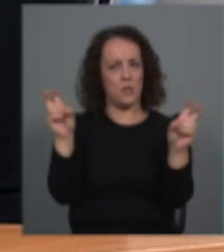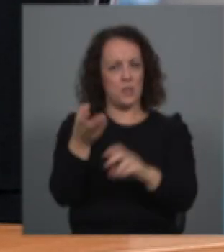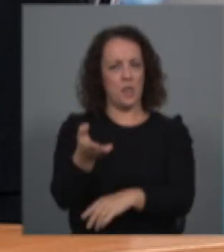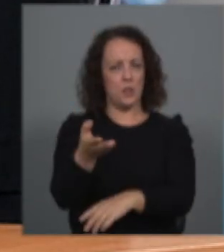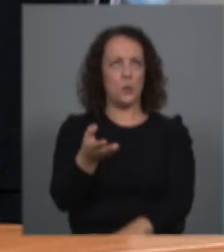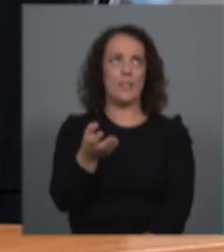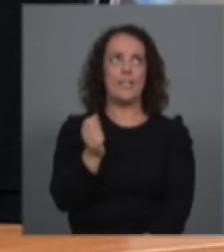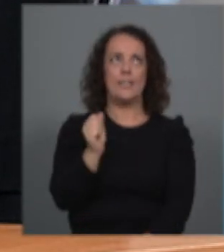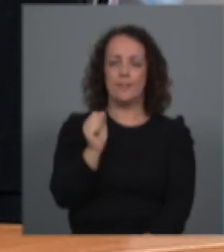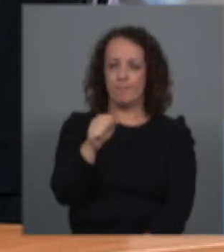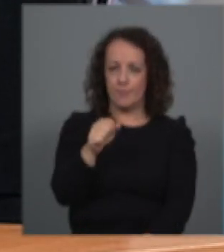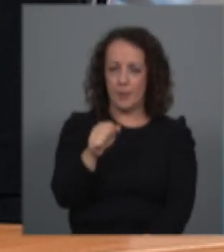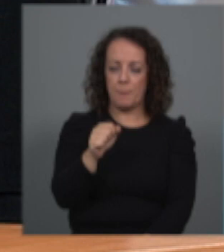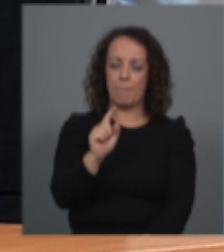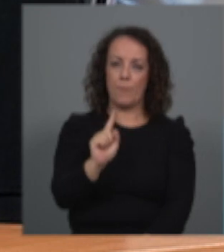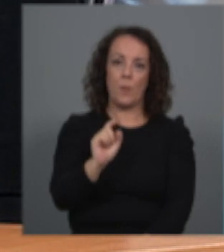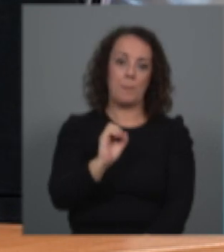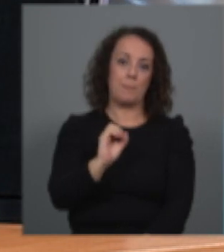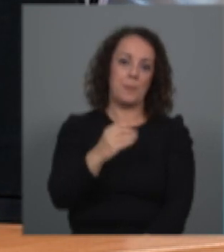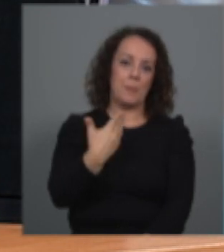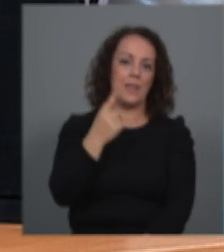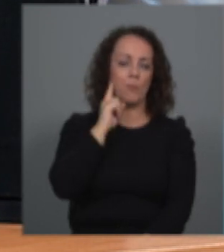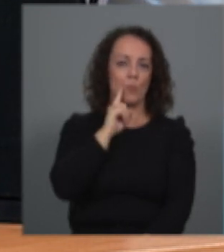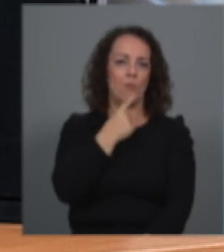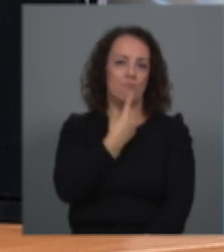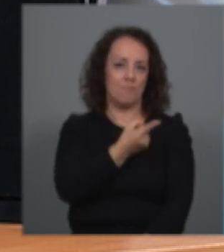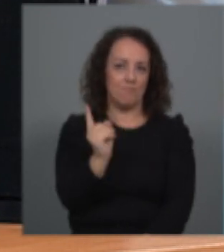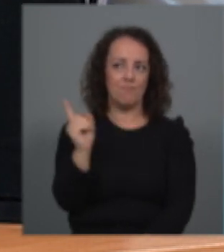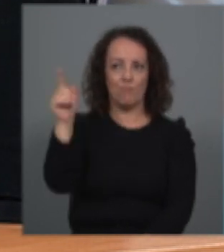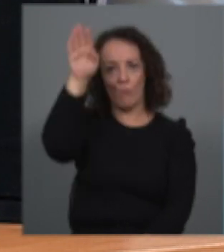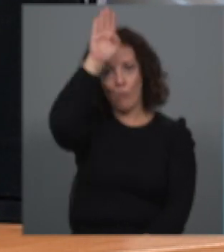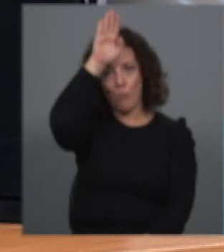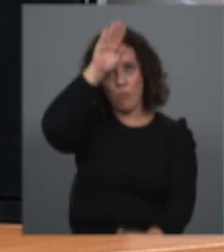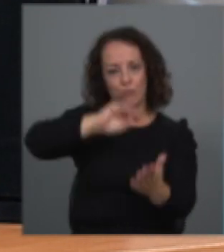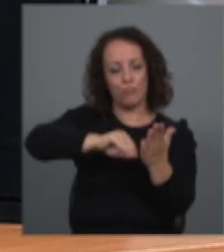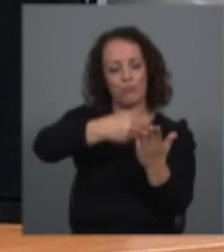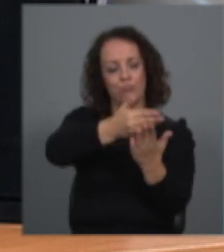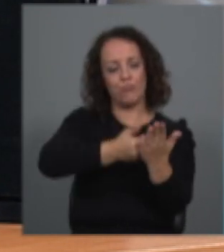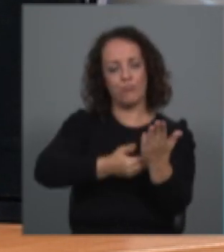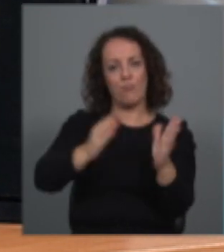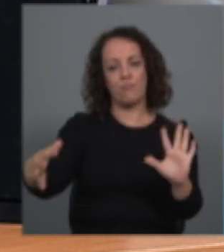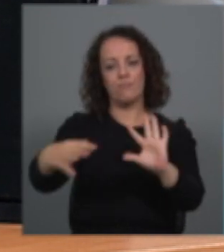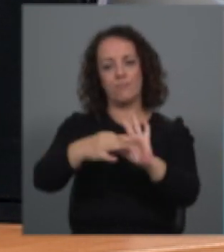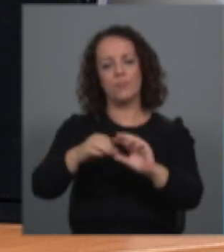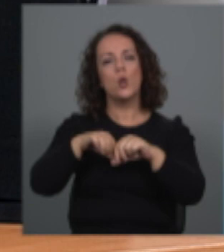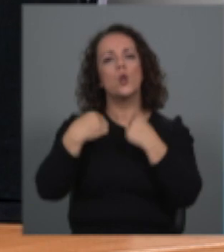em primeiro lugar, é bom saber que é uma encíclica de doutrina social da